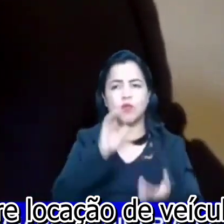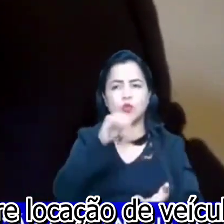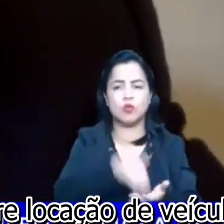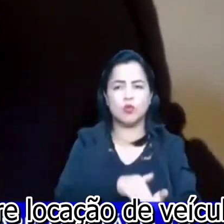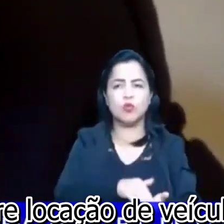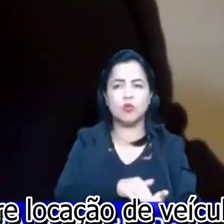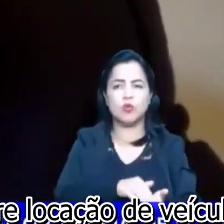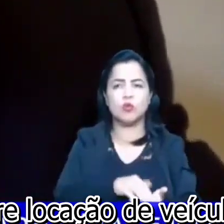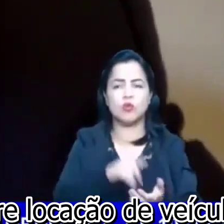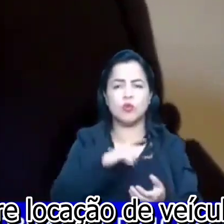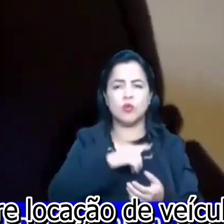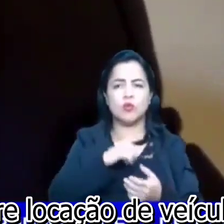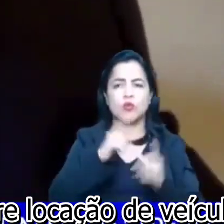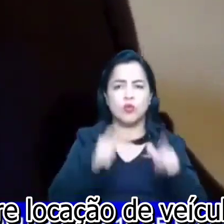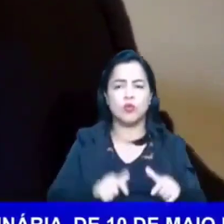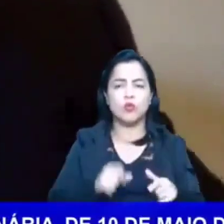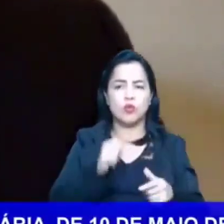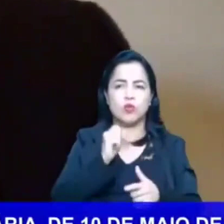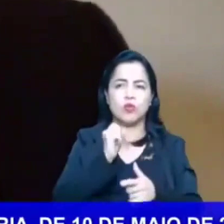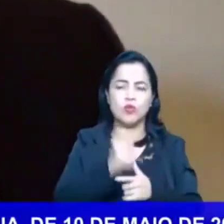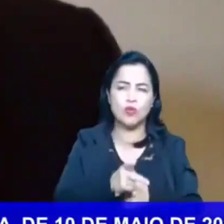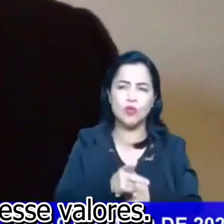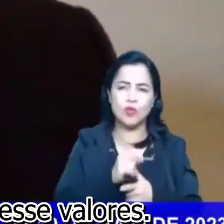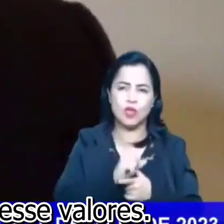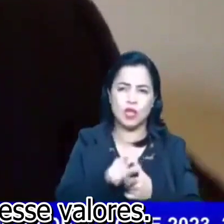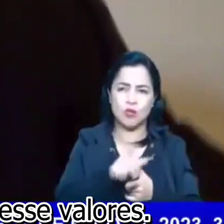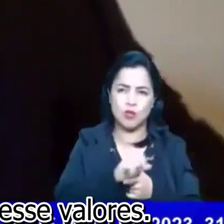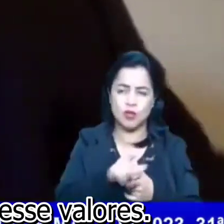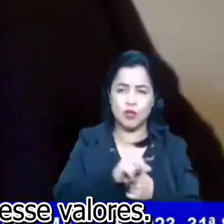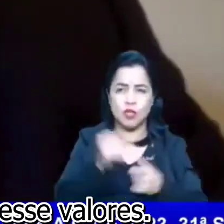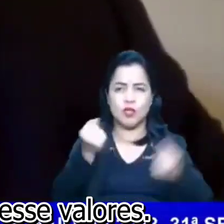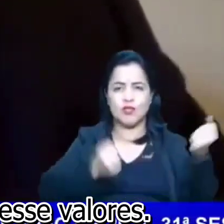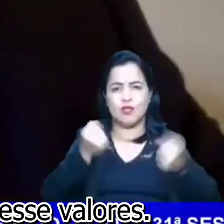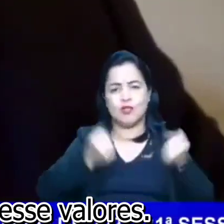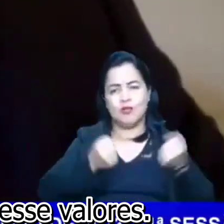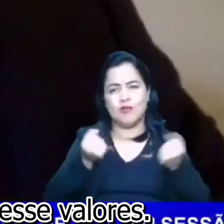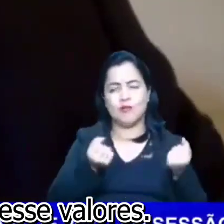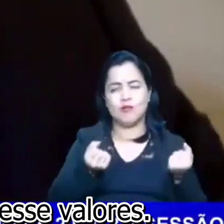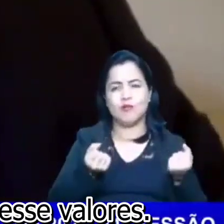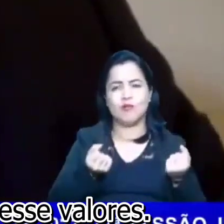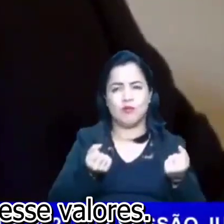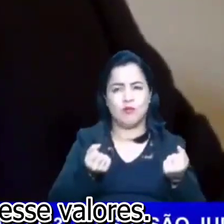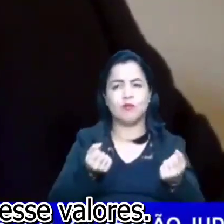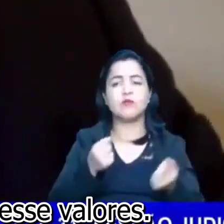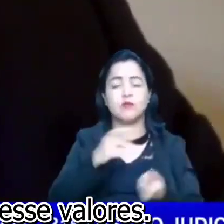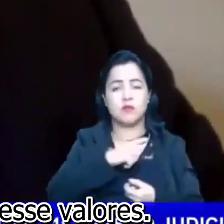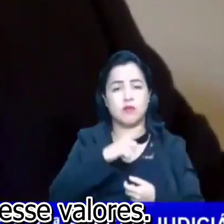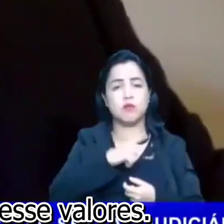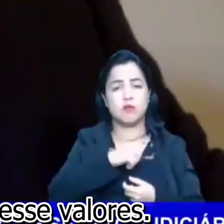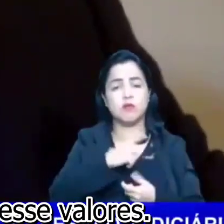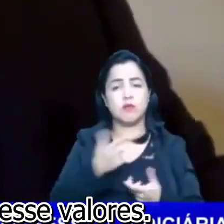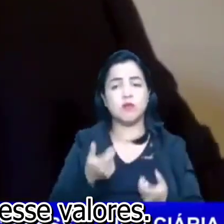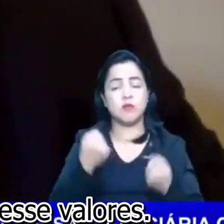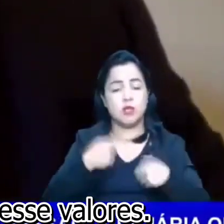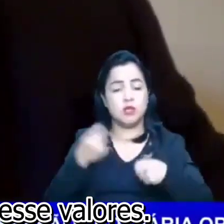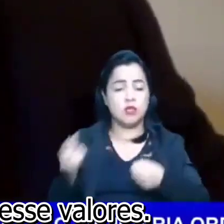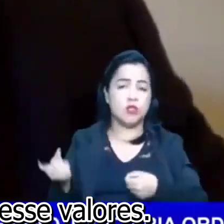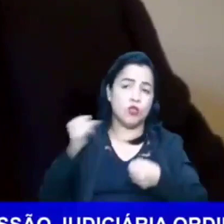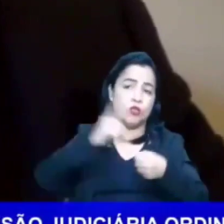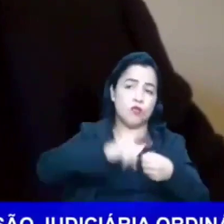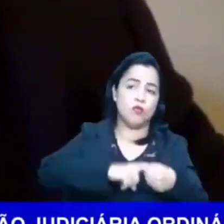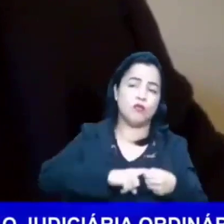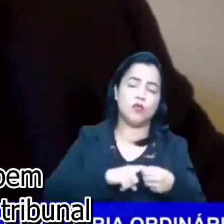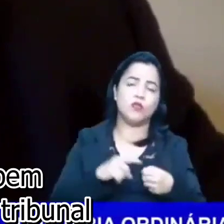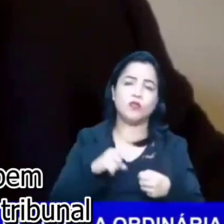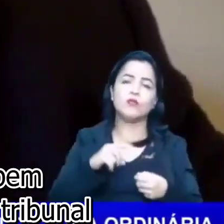item foi sobre locação de veículos, que entendeu também que deveria ser devolvido esses